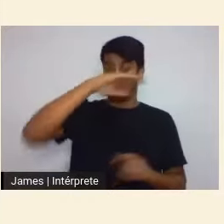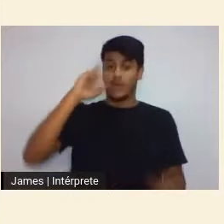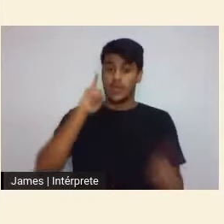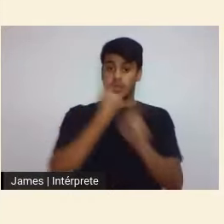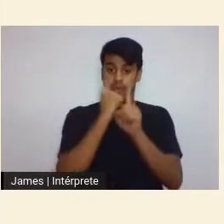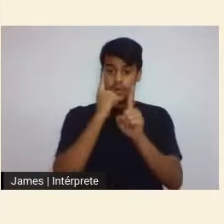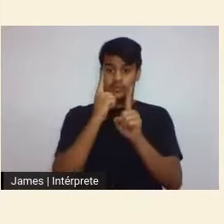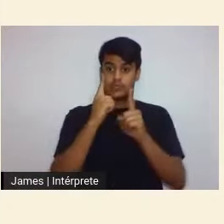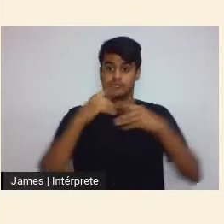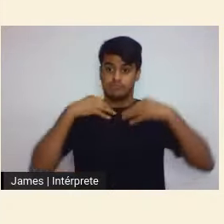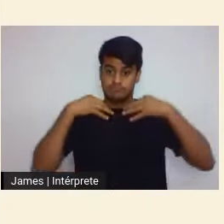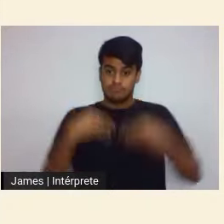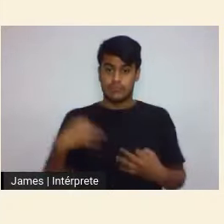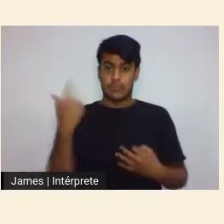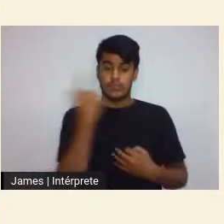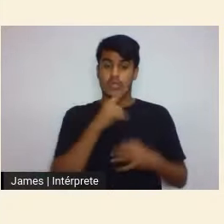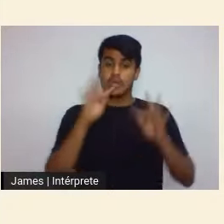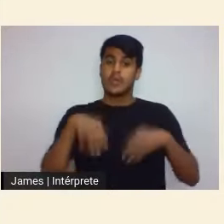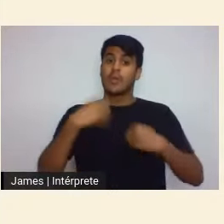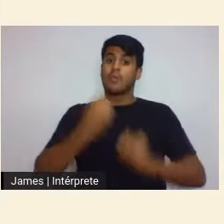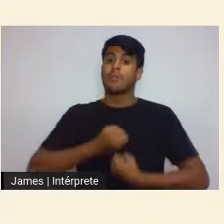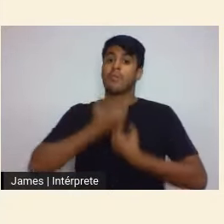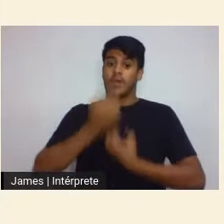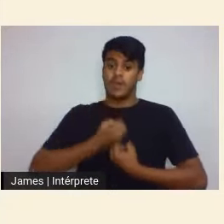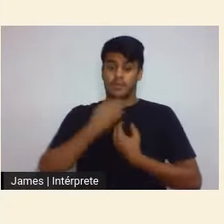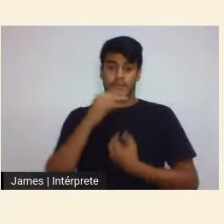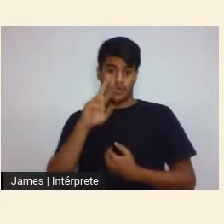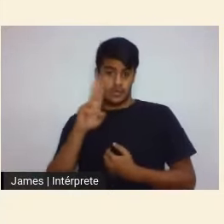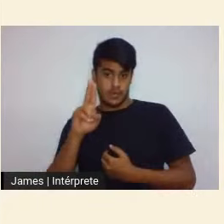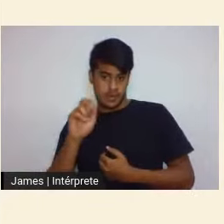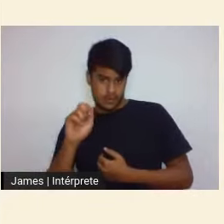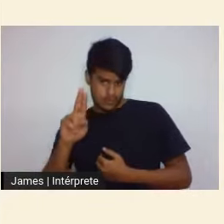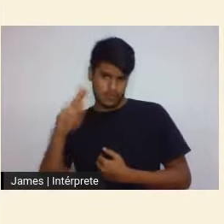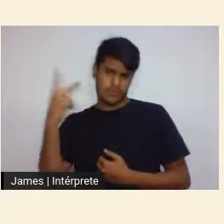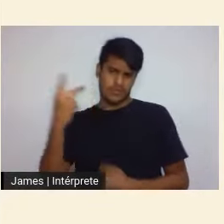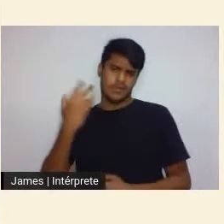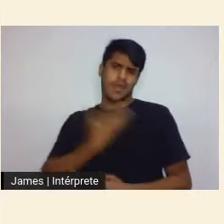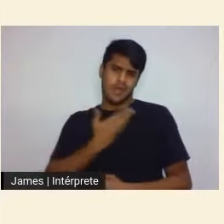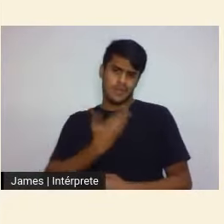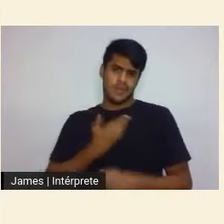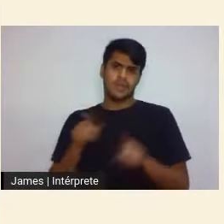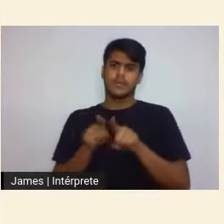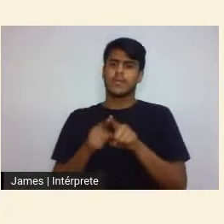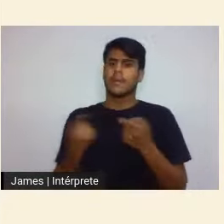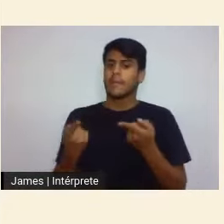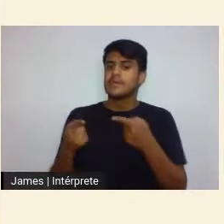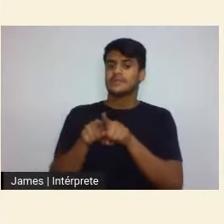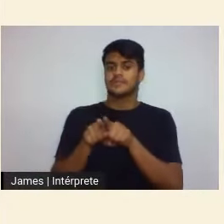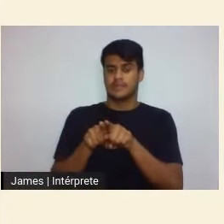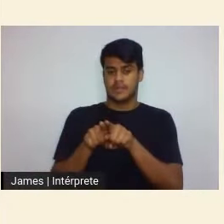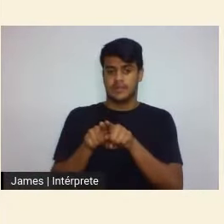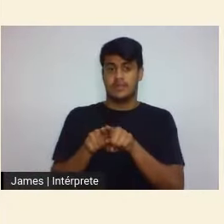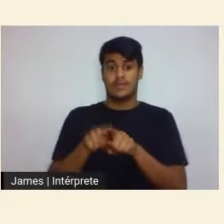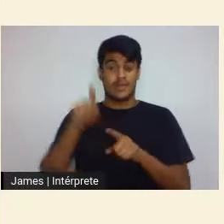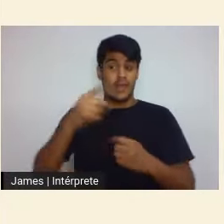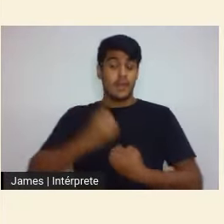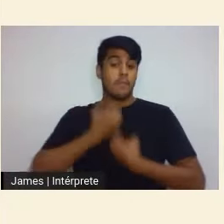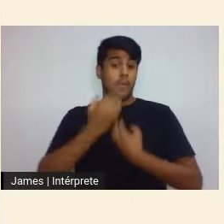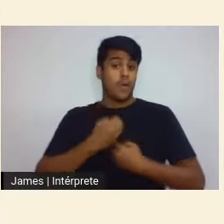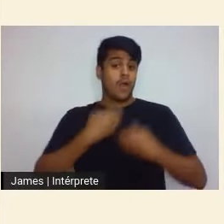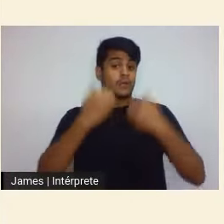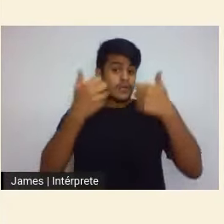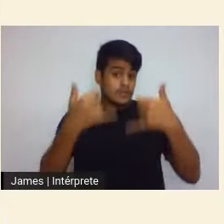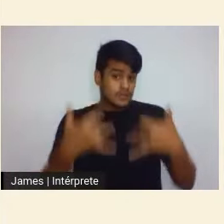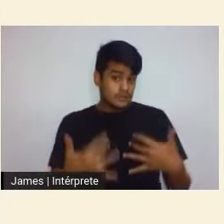necessário complemento no poema de Raul Bopp, seu grande amigo e parceiro de Taba. Nele, o poeta recria um